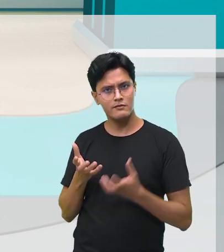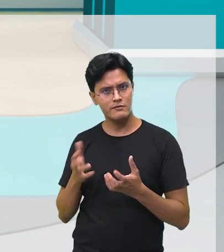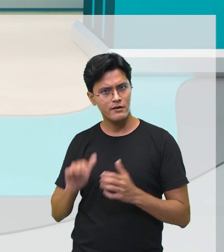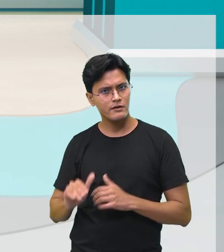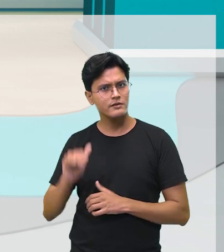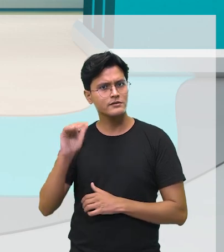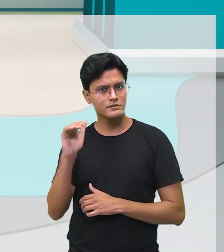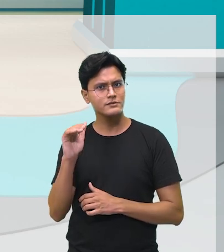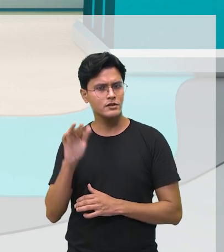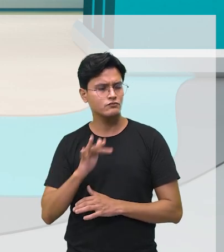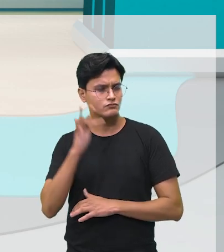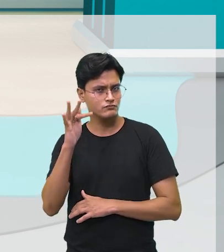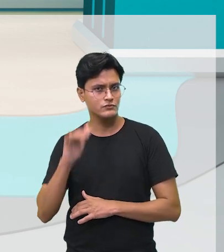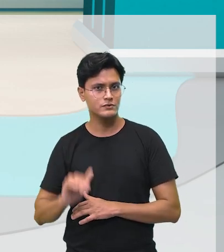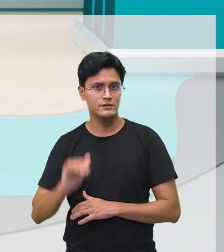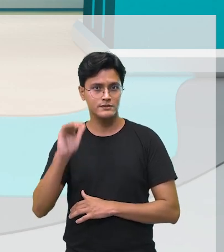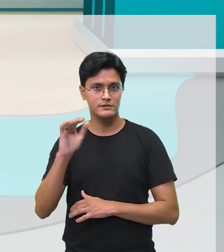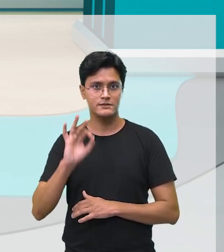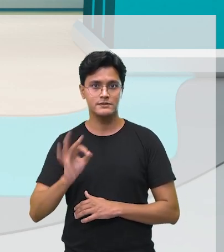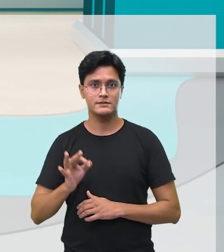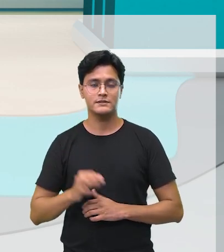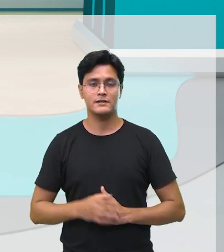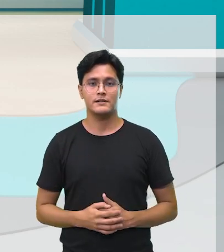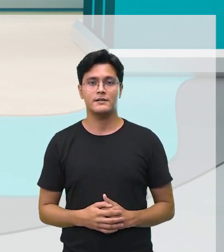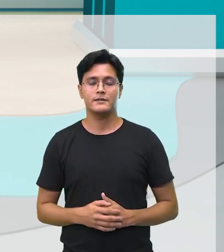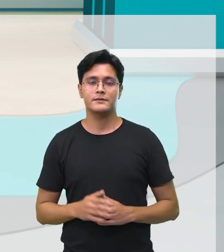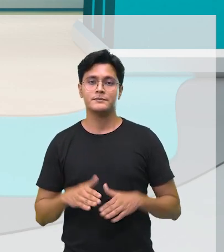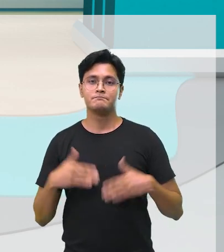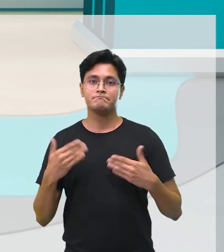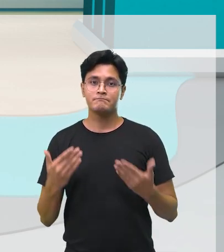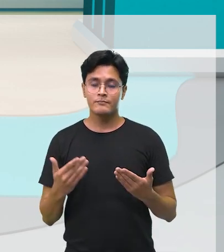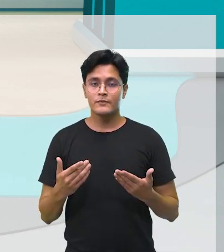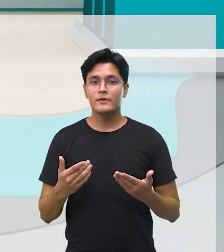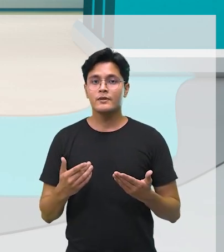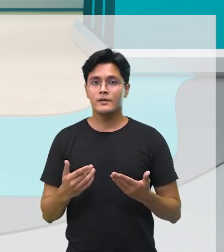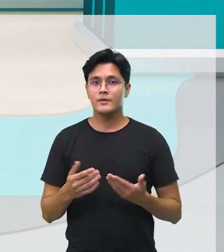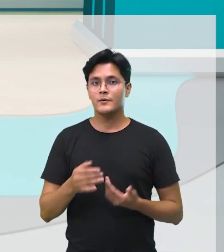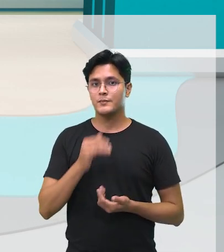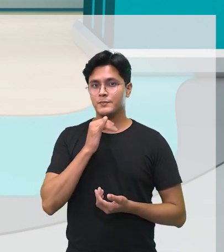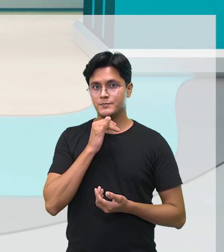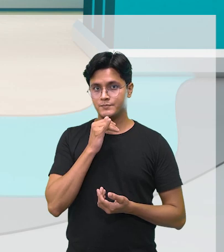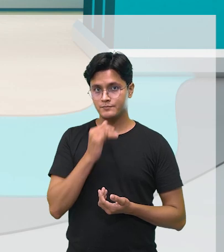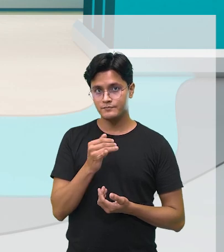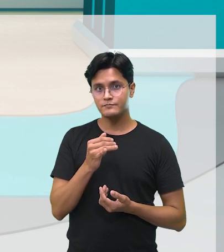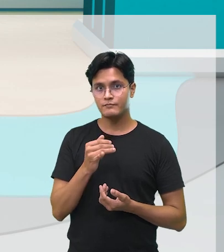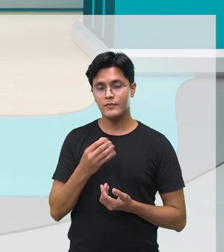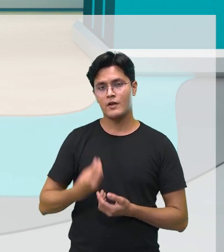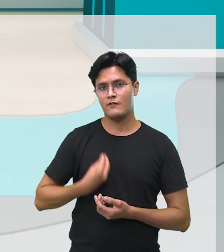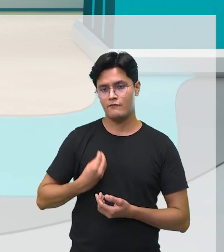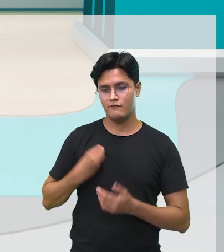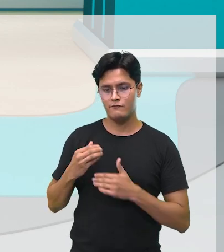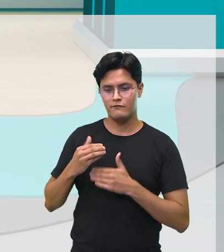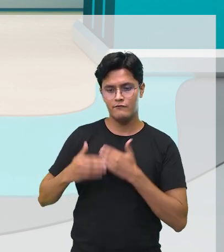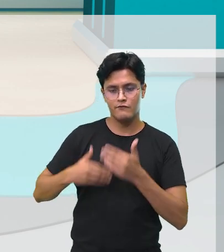né? E aí, como eu falei para vocês, dentro da nossa, quando a gente passa aqui no decorrer das nossas vidas, nós